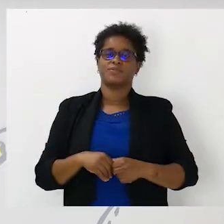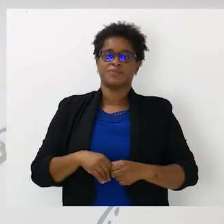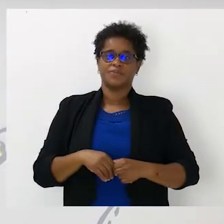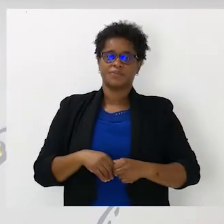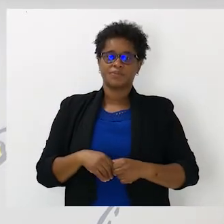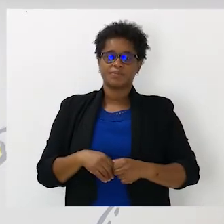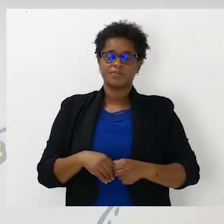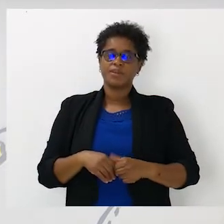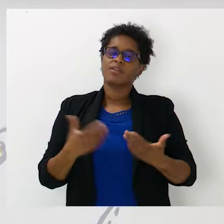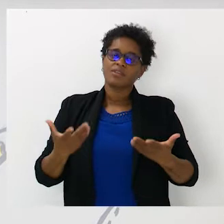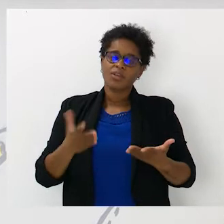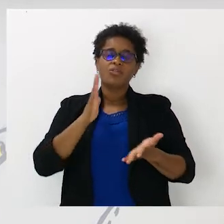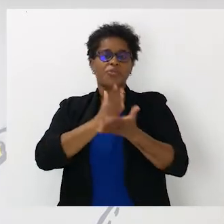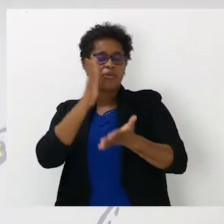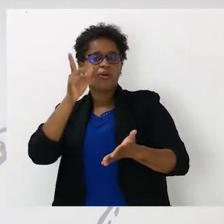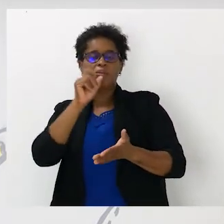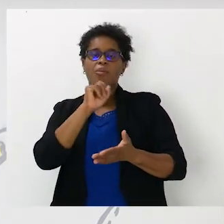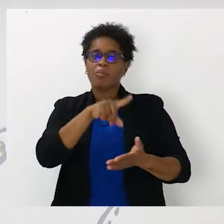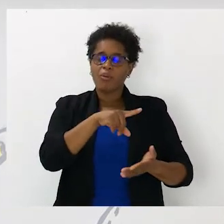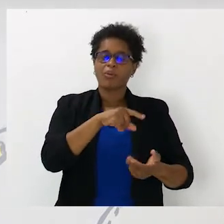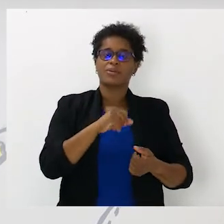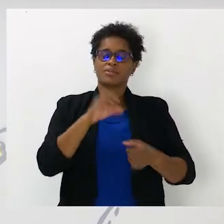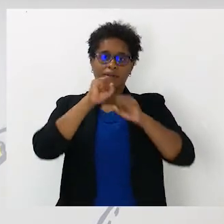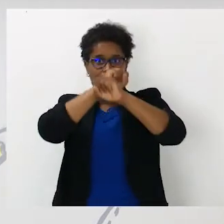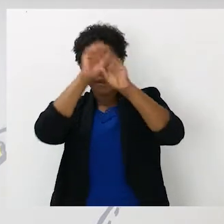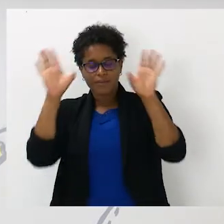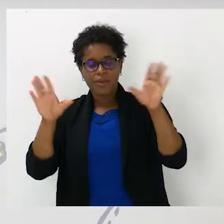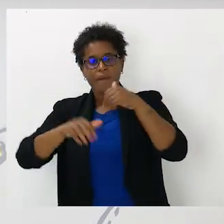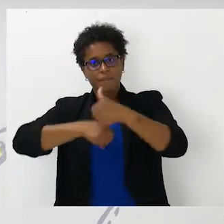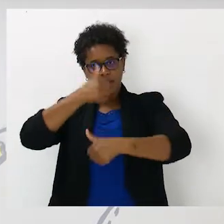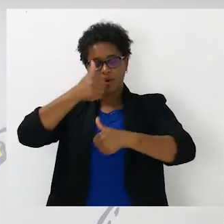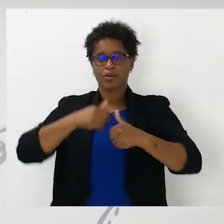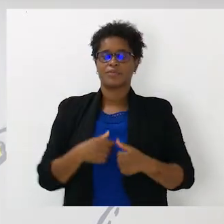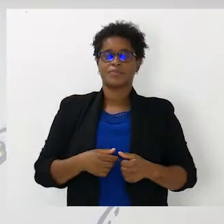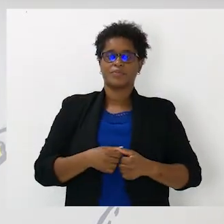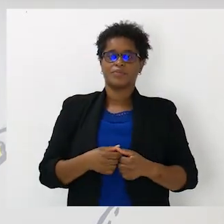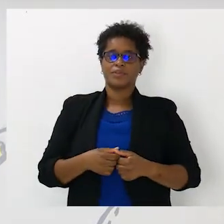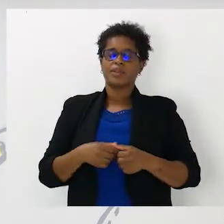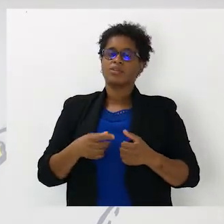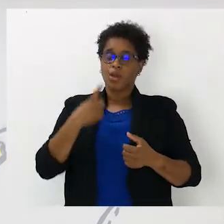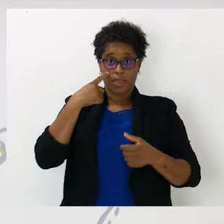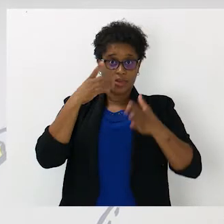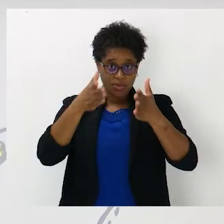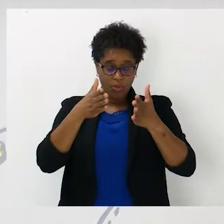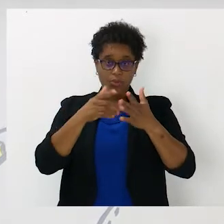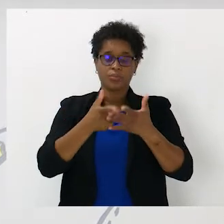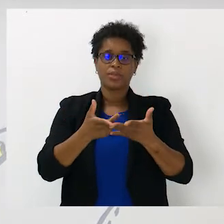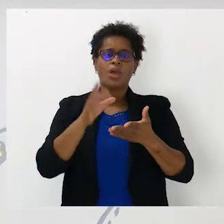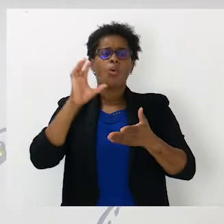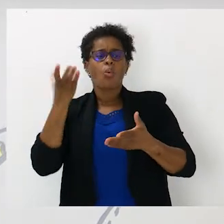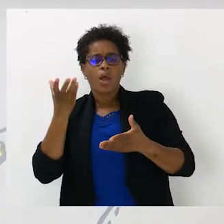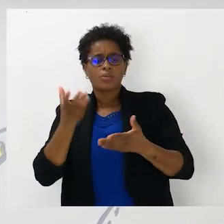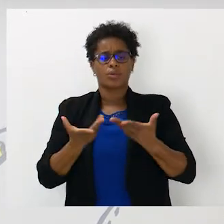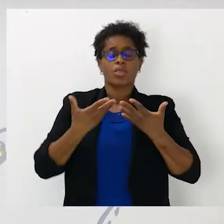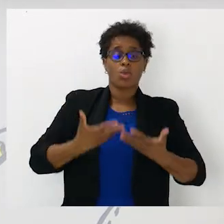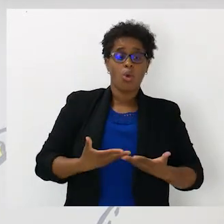animais. Só para poder clarificar melhor. Atenção, quando